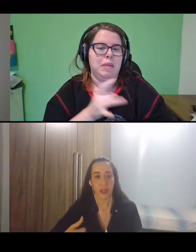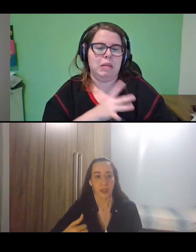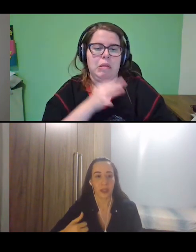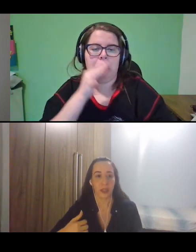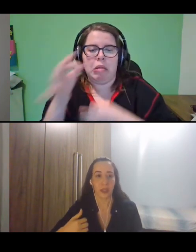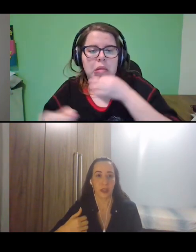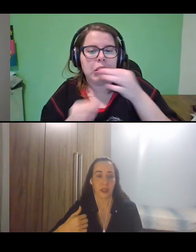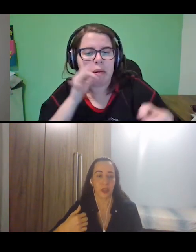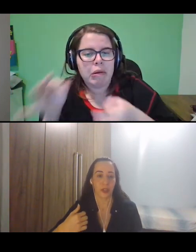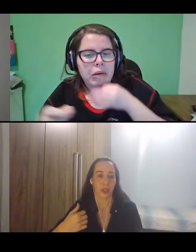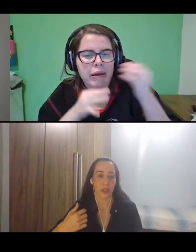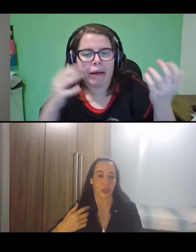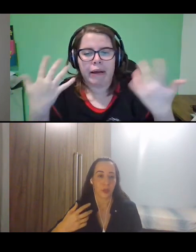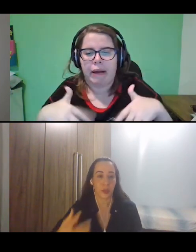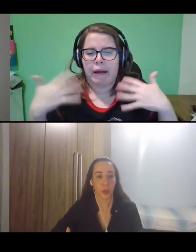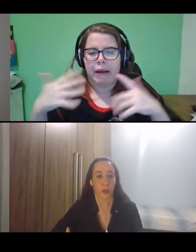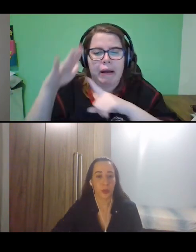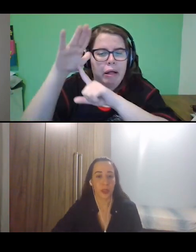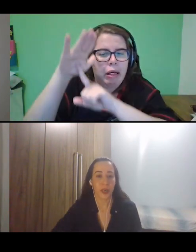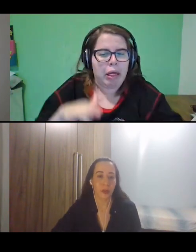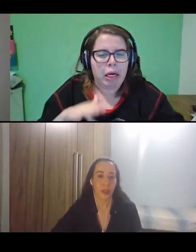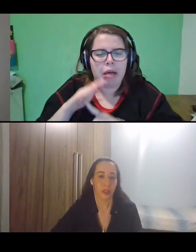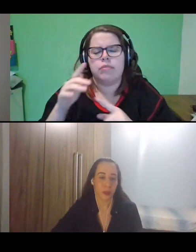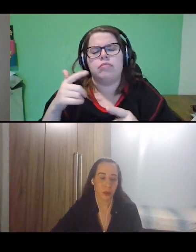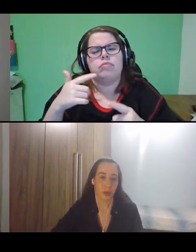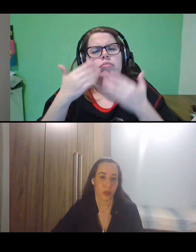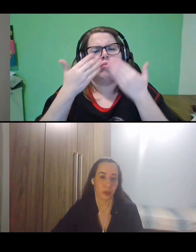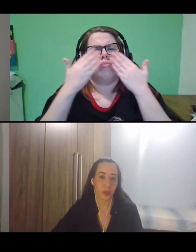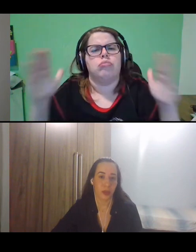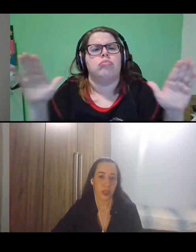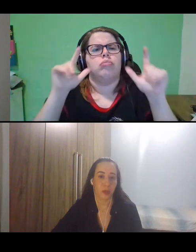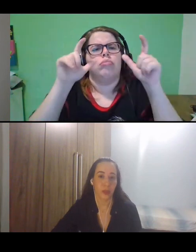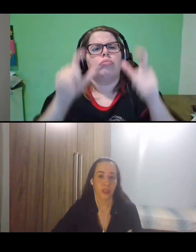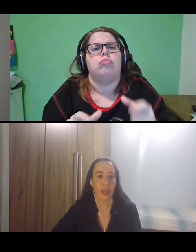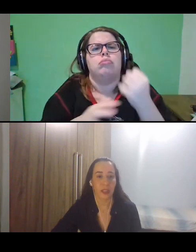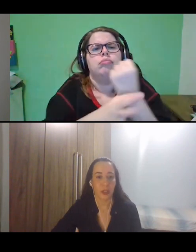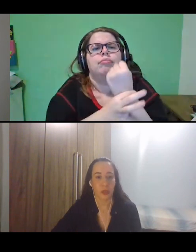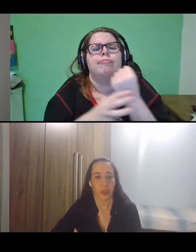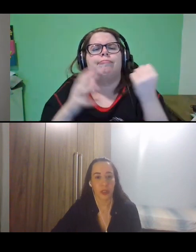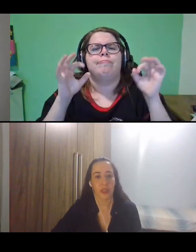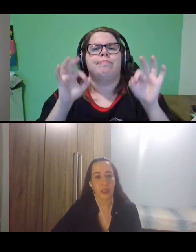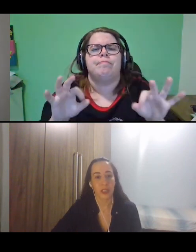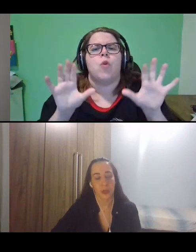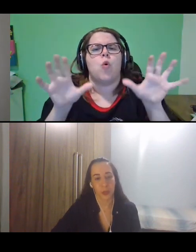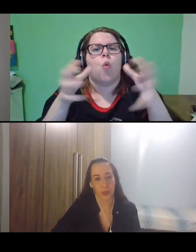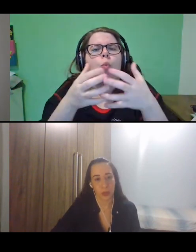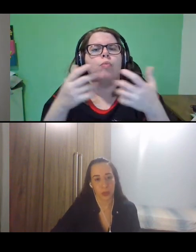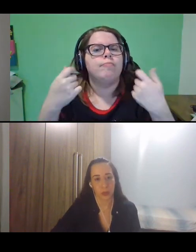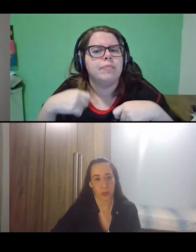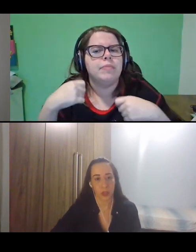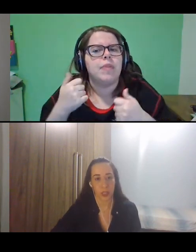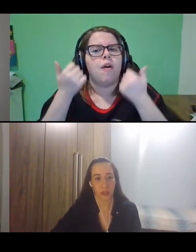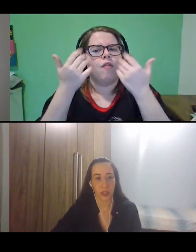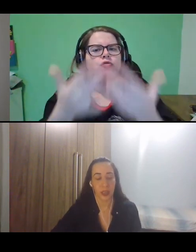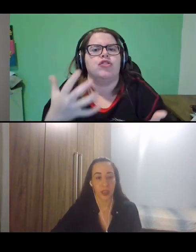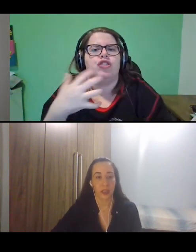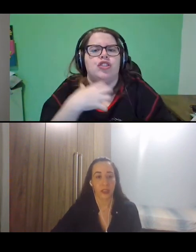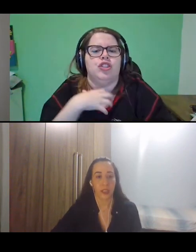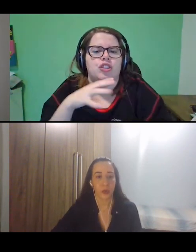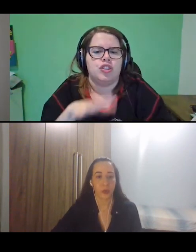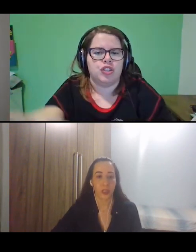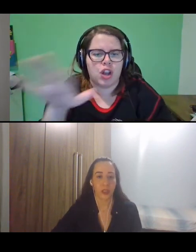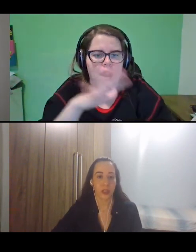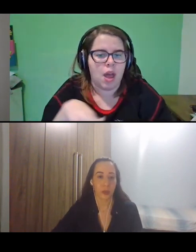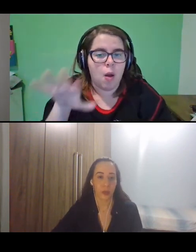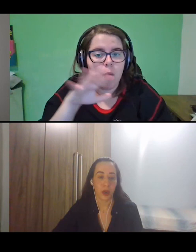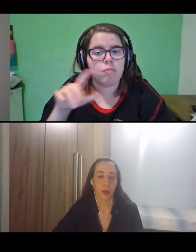criticada, de me expor, porque é um ambiente seguro. Então, é isso que a comunidade, as comunidades, elas proporcionam de forma geral, né? Que